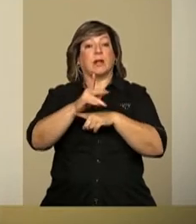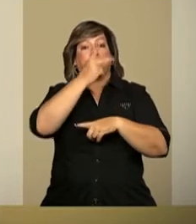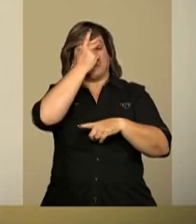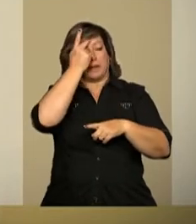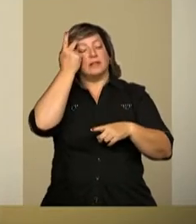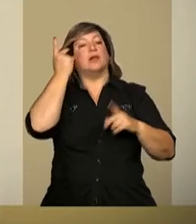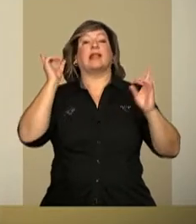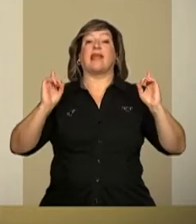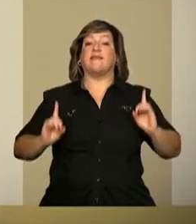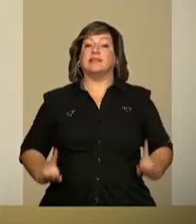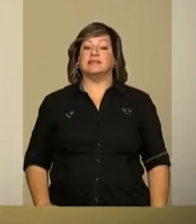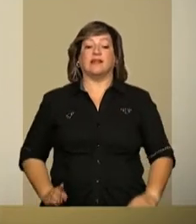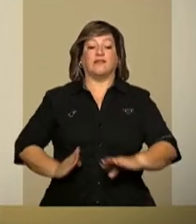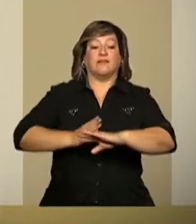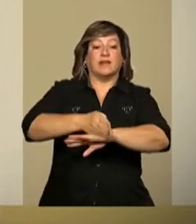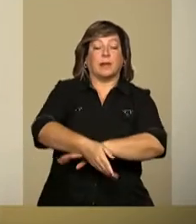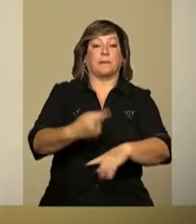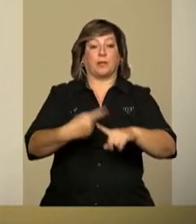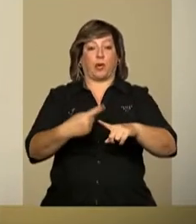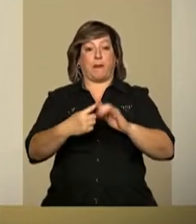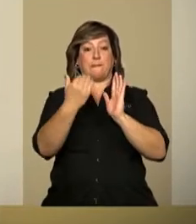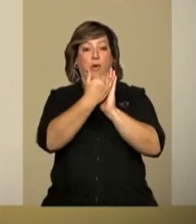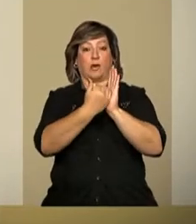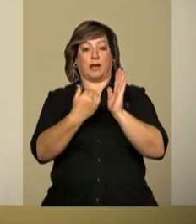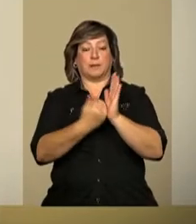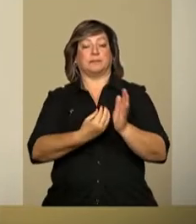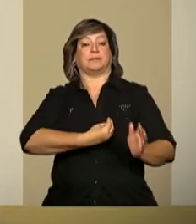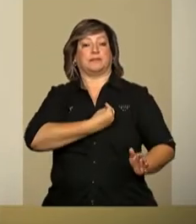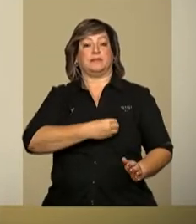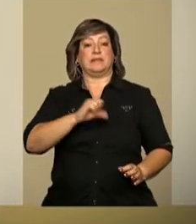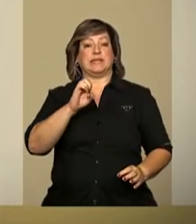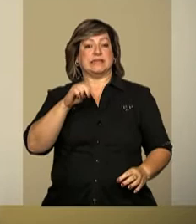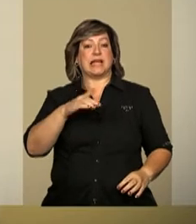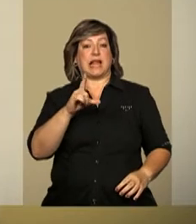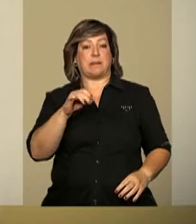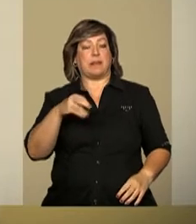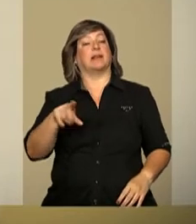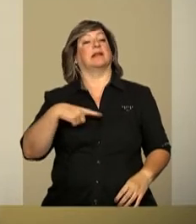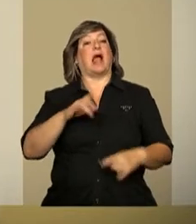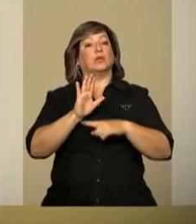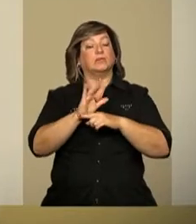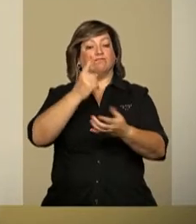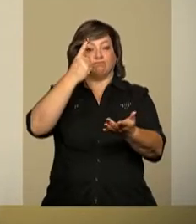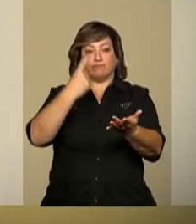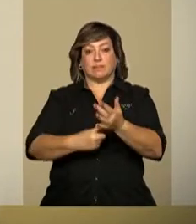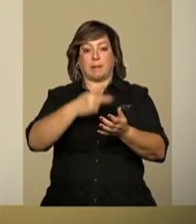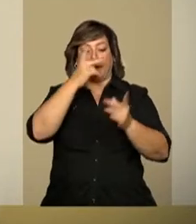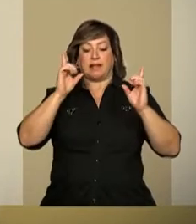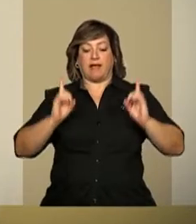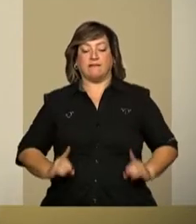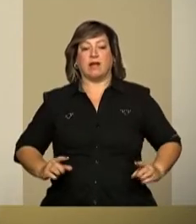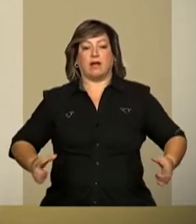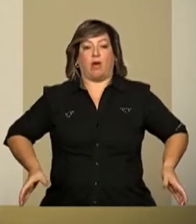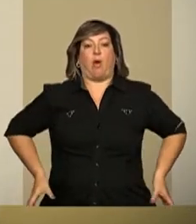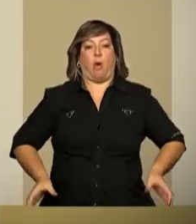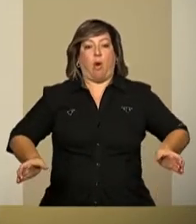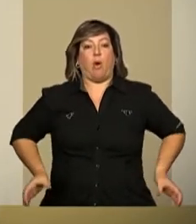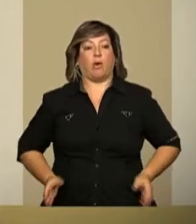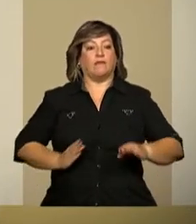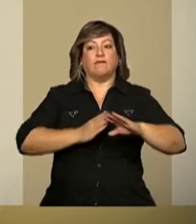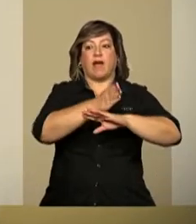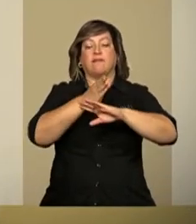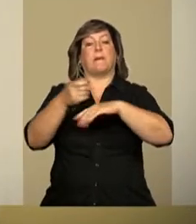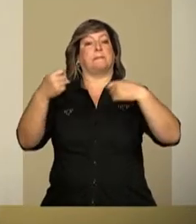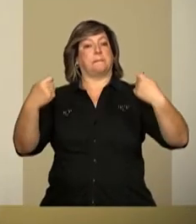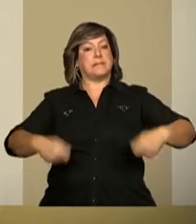por Luciano dentro do Viver Sem Limites nós nos comprometemos com o acesso fácil para permitir o deslocamento das